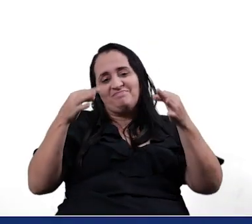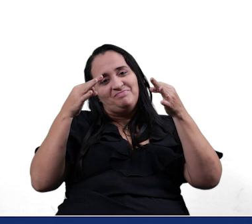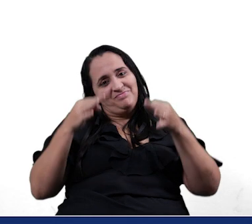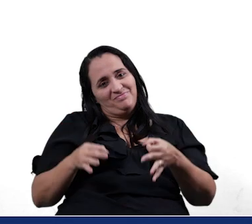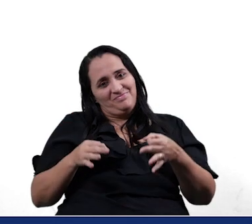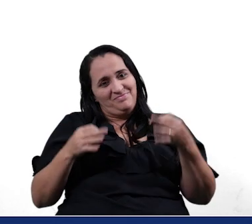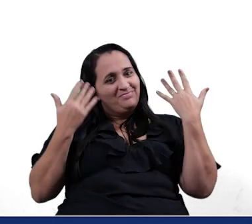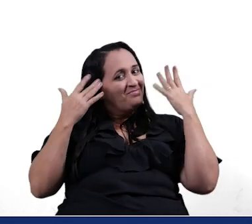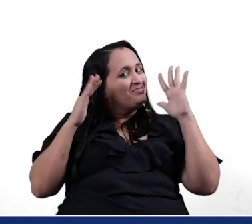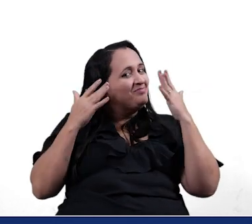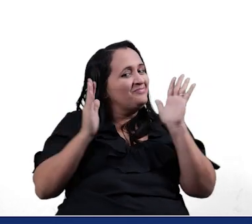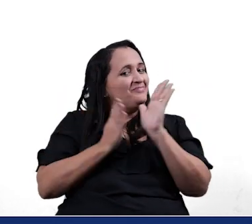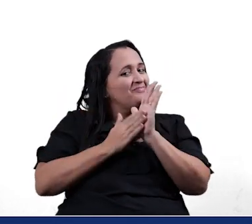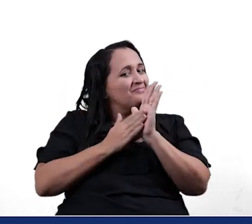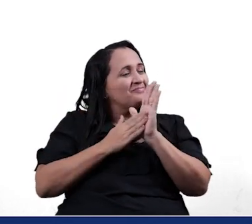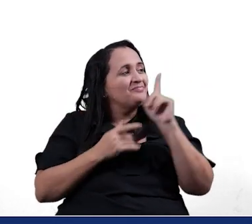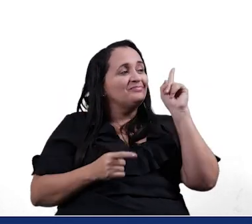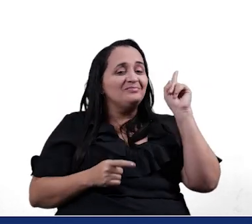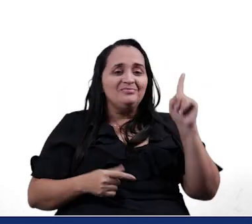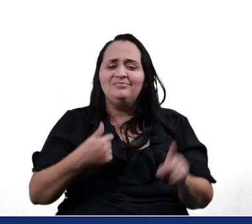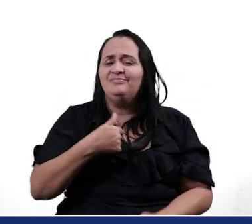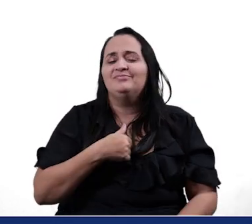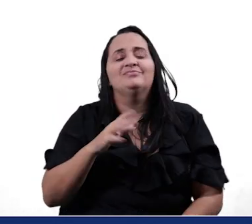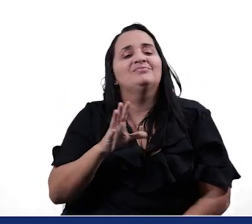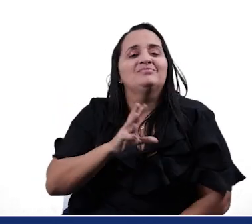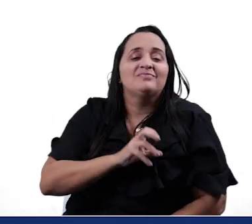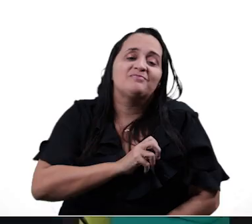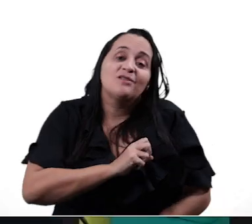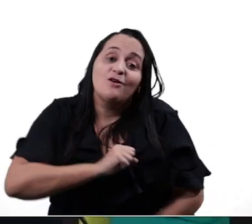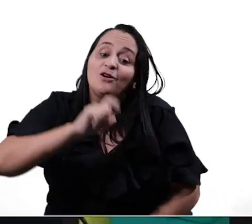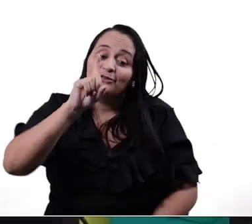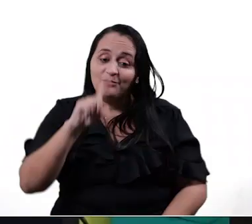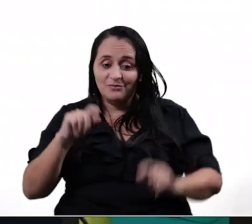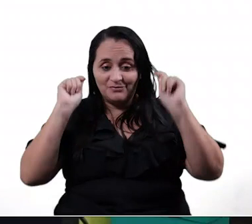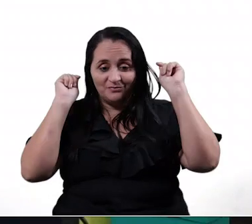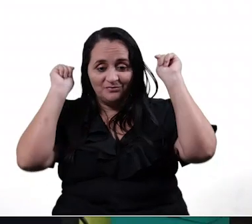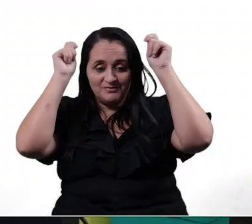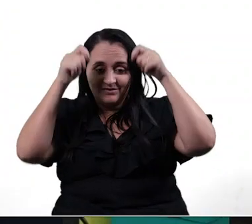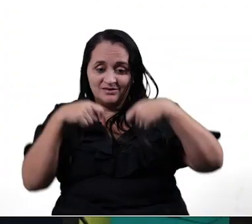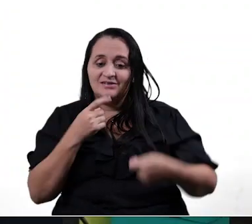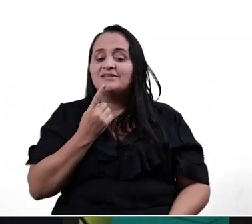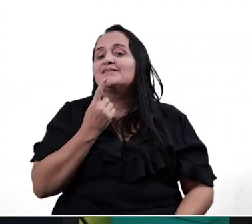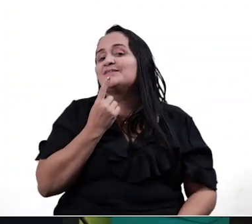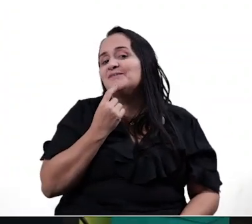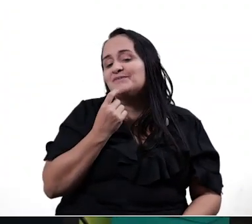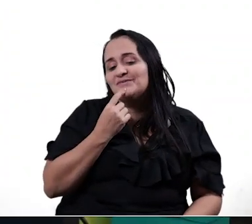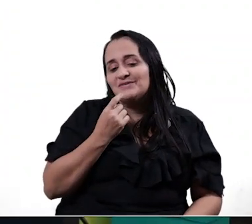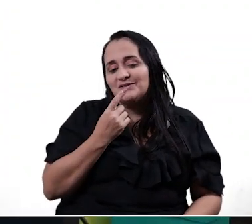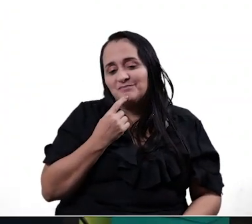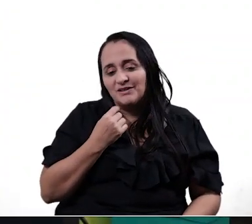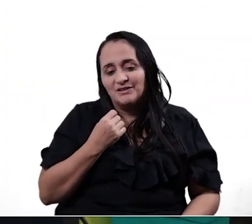Acertou! Quem disse que a historinha que eu mais gosto é da Chapeuzinho Vermelho? E eu